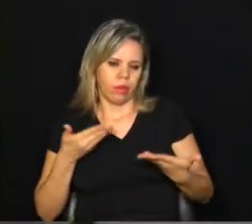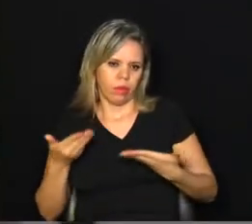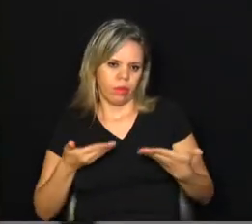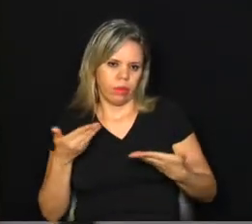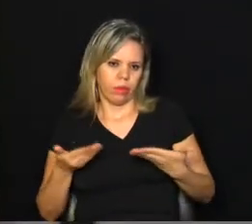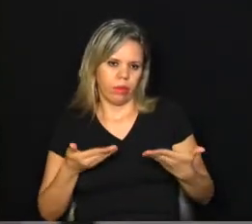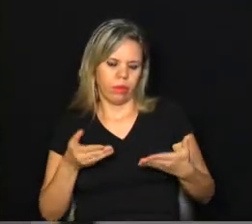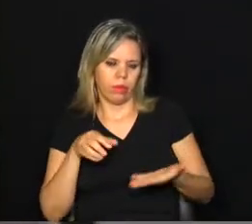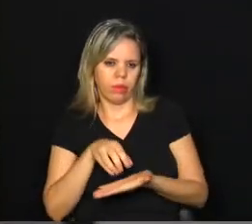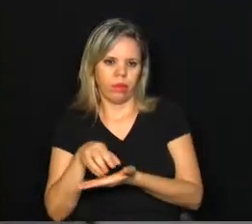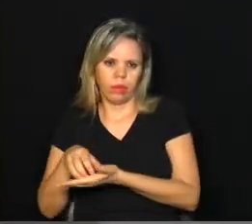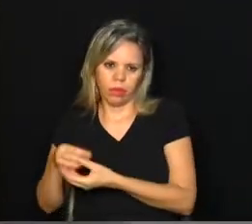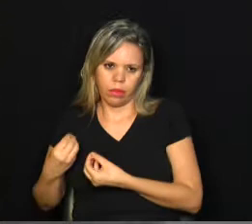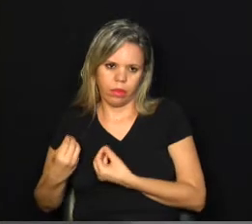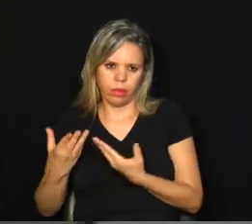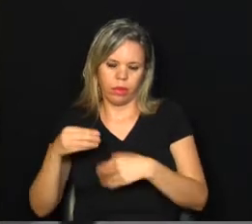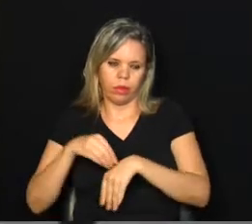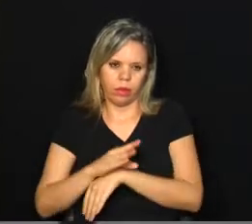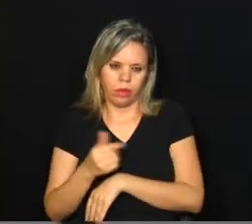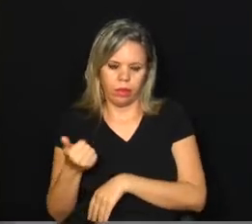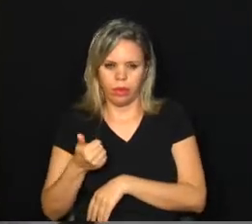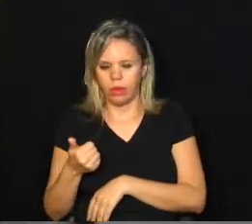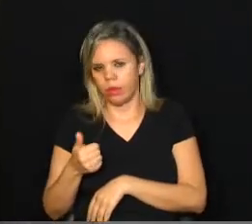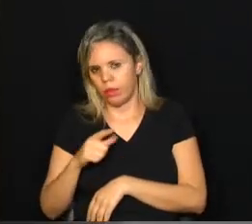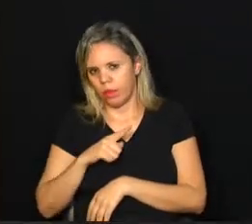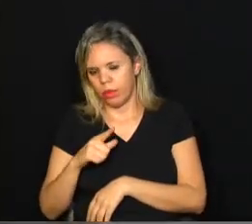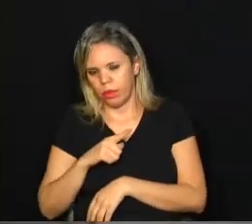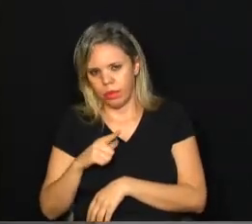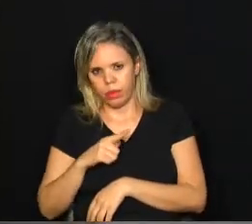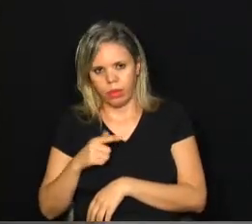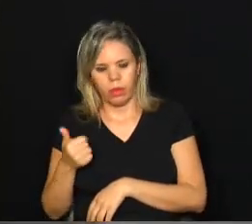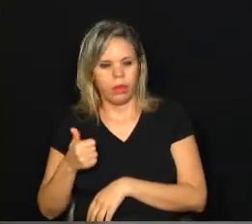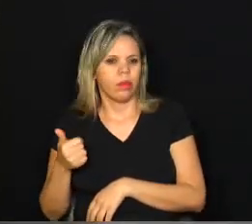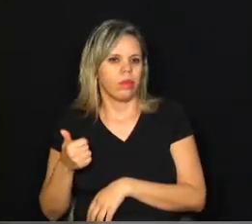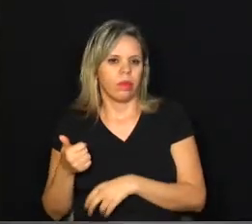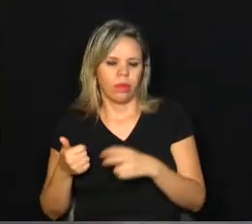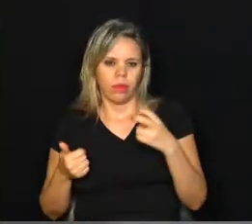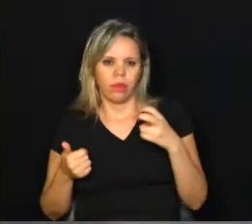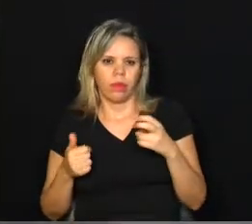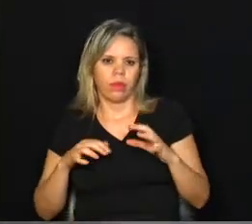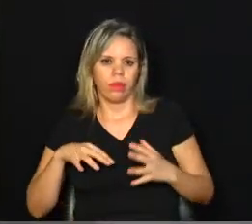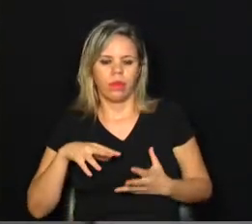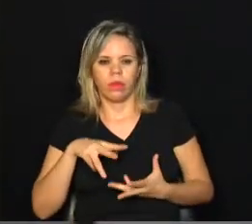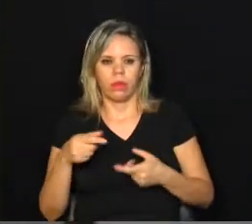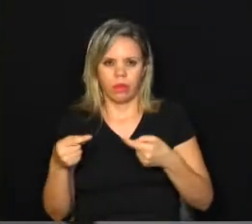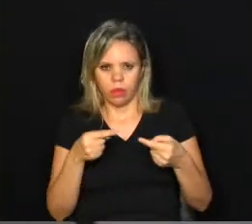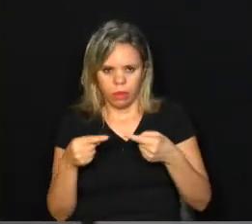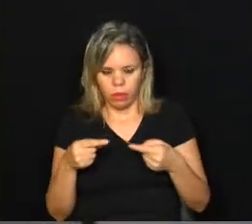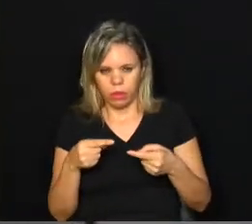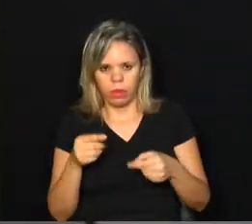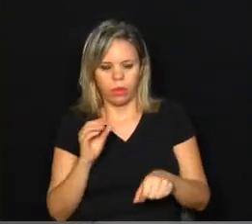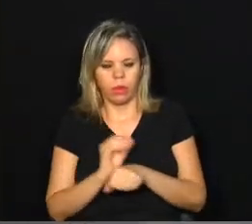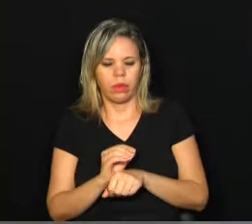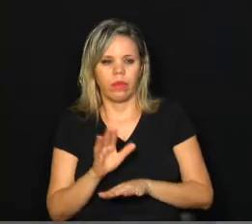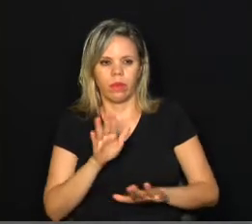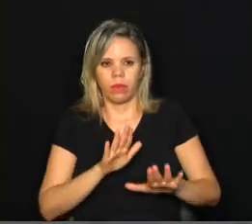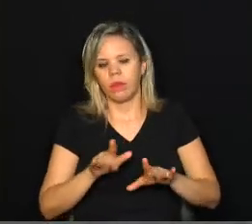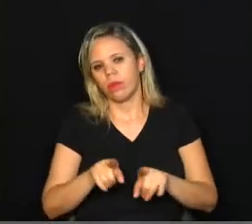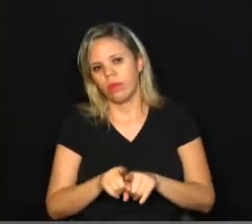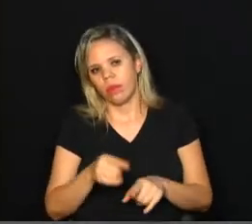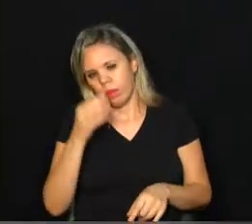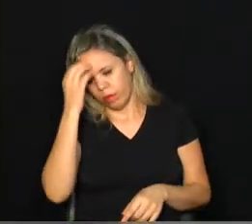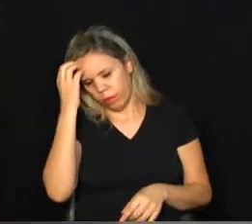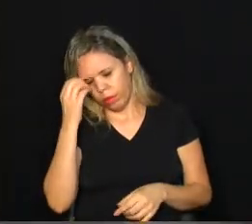de inovação dá. Primeira coisa, você tem que lidar com propriedade intelectual. No mundo competitivo, se você não cuidar de propriedade intelectual, é como